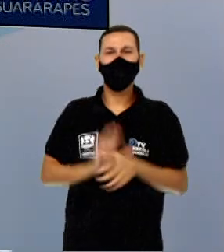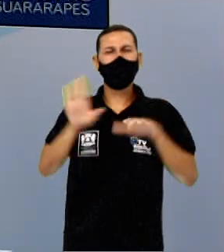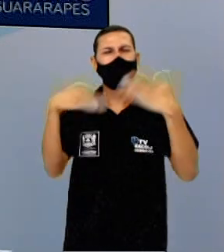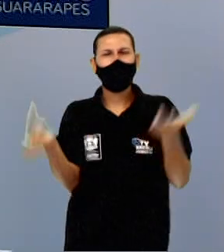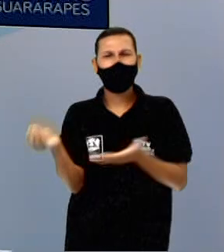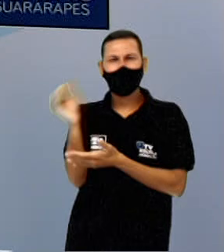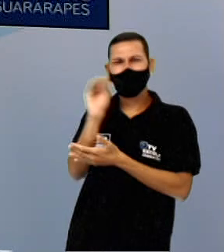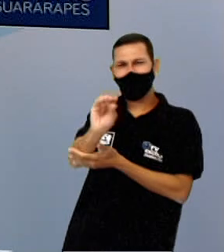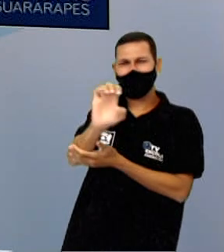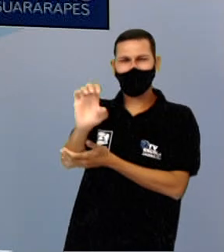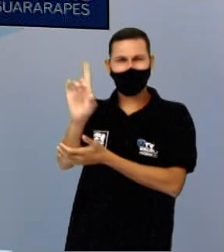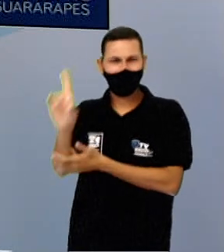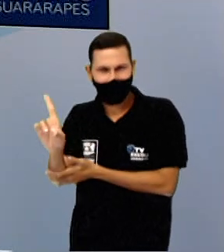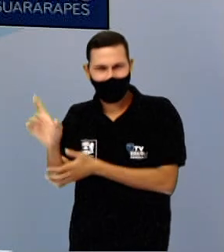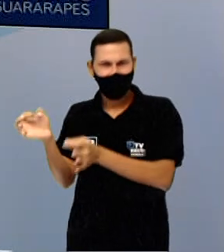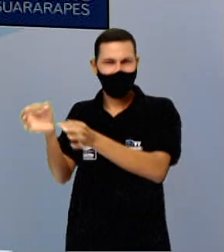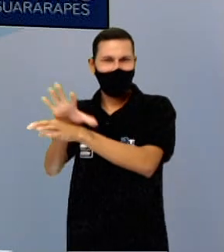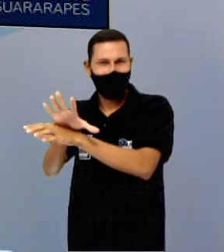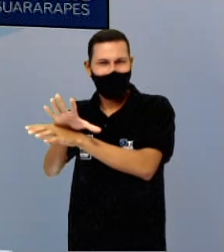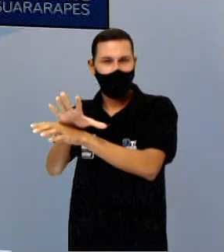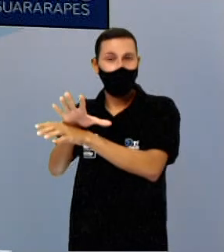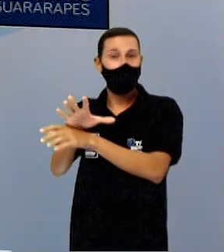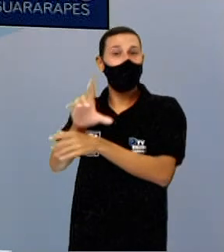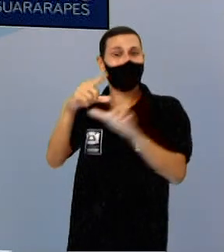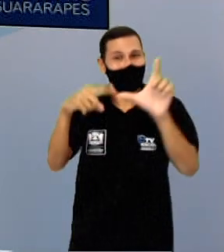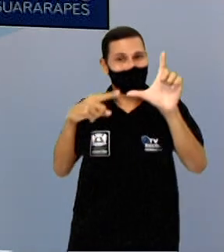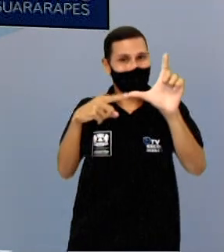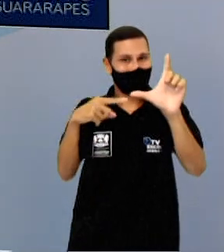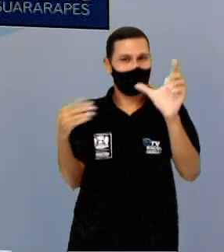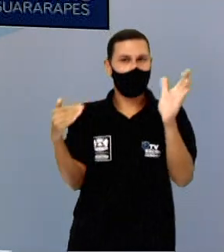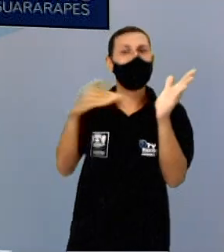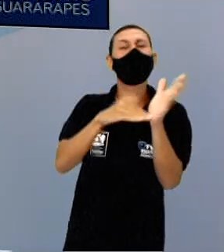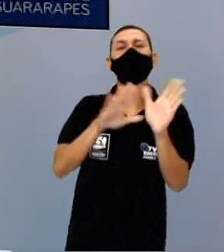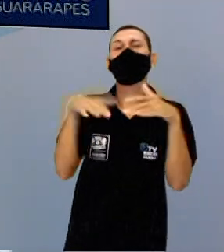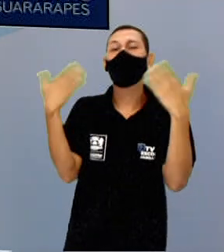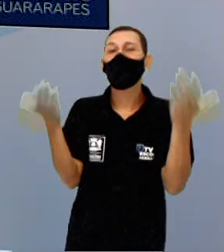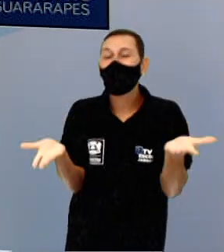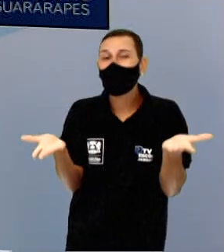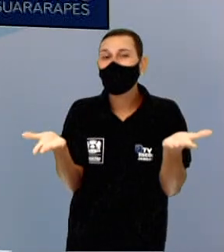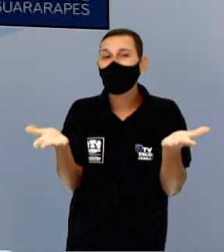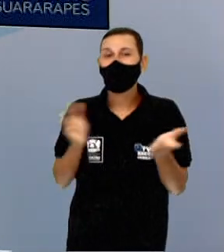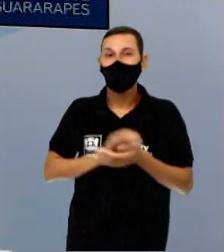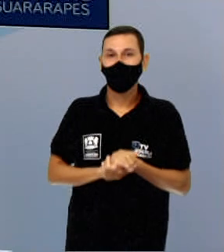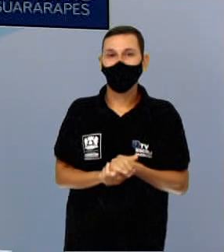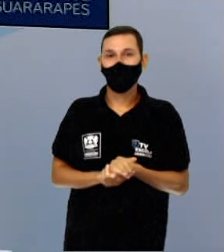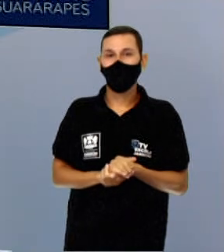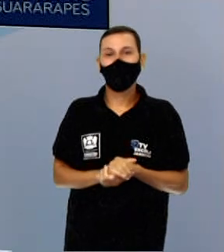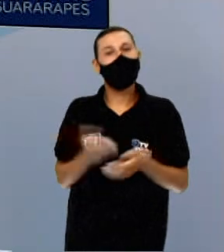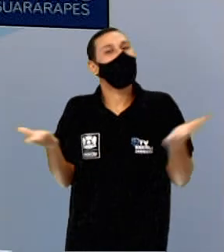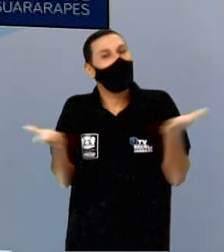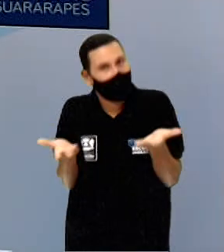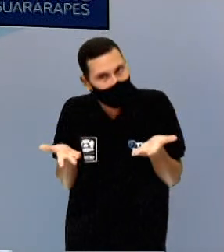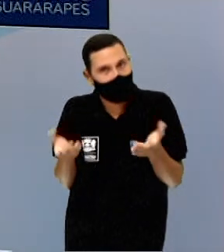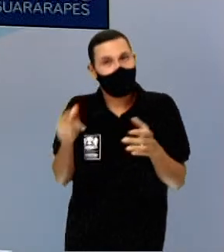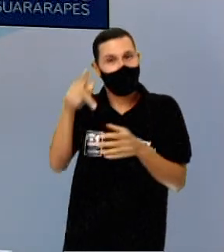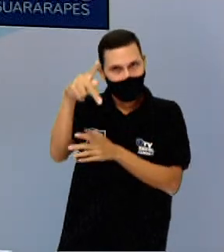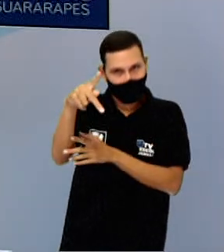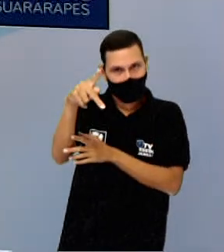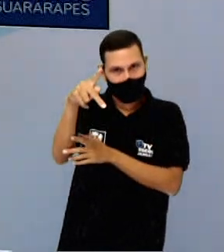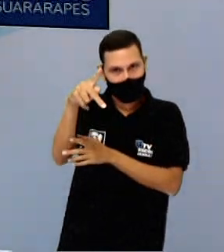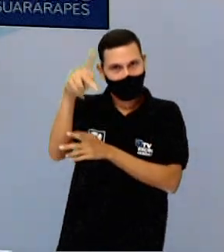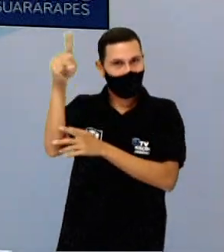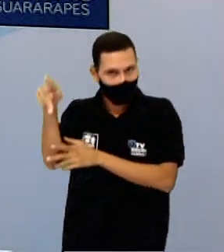colocar o ED no final, eu dobro a última letra de stop. Qual é a última letra de stop? Nesse caso aí, é o P. Aí